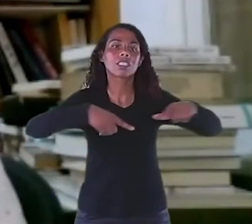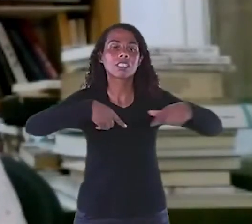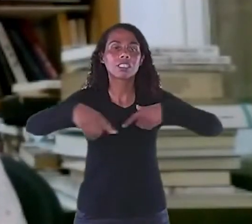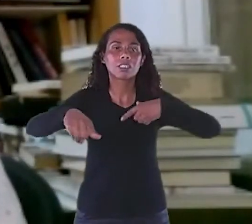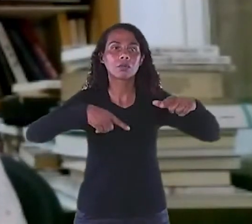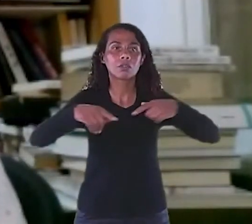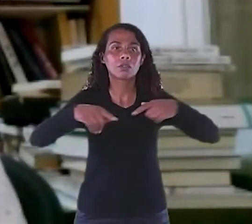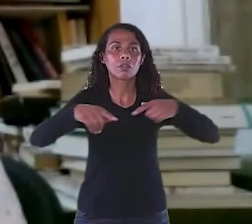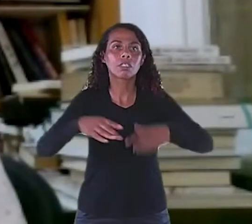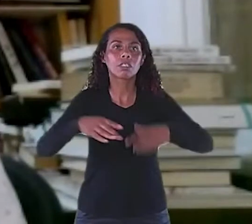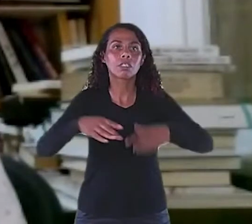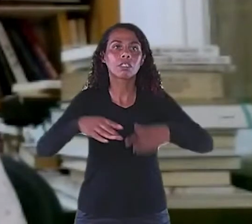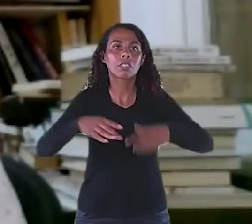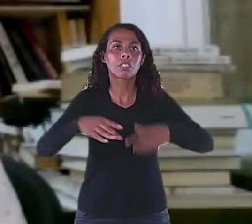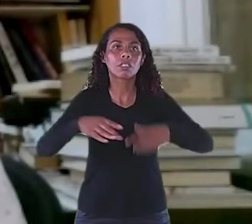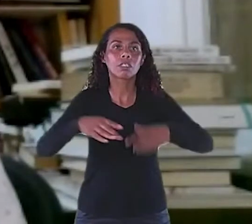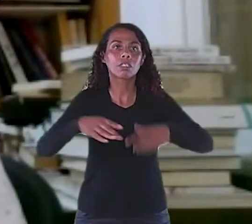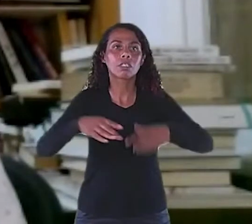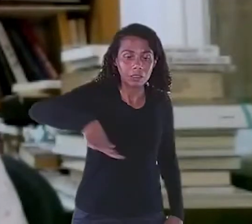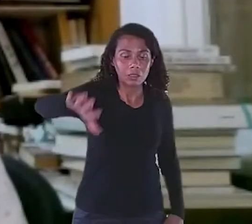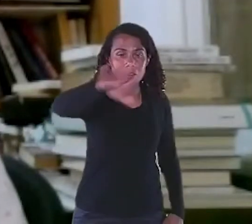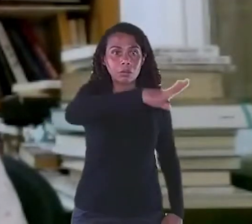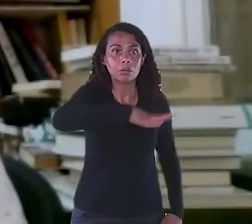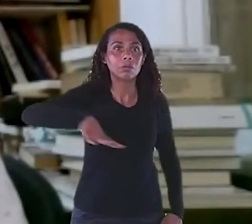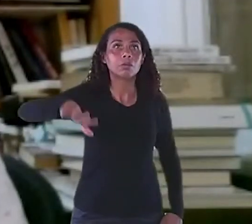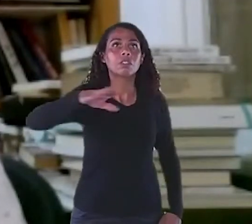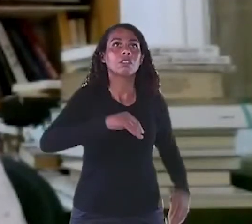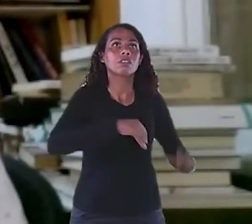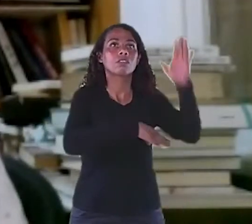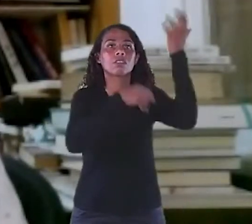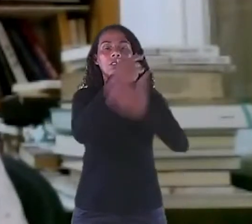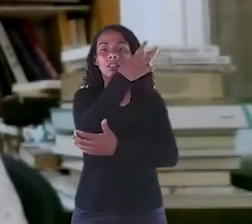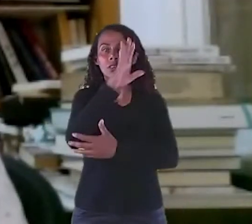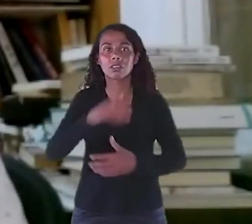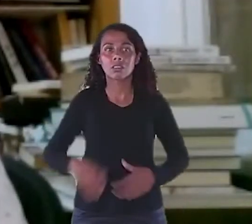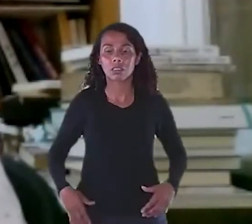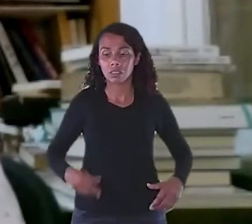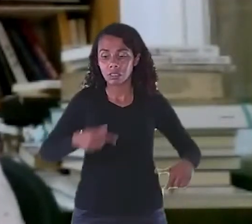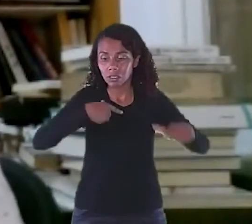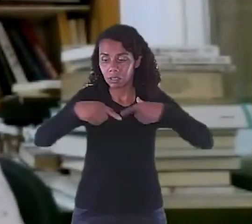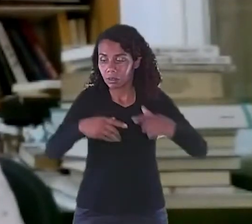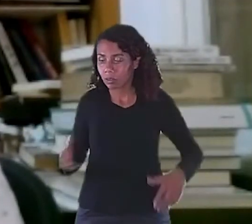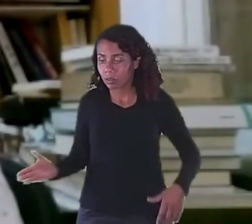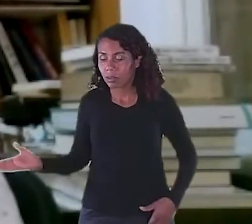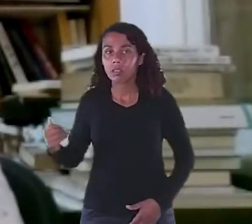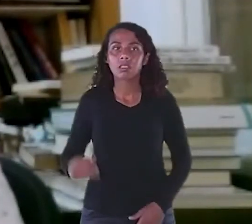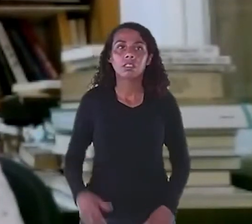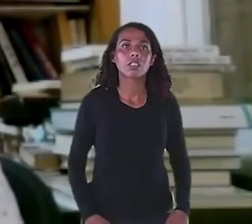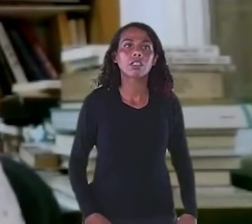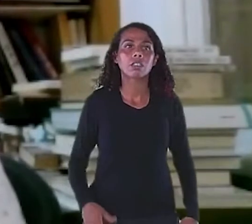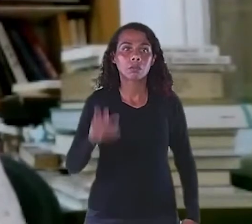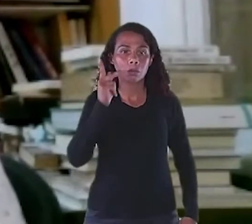borboletário. Não é? Eu me lembro assim, eu pensava, gente, esse homem, não é?